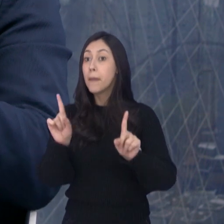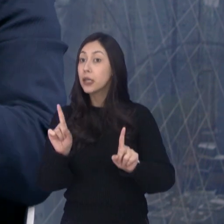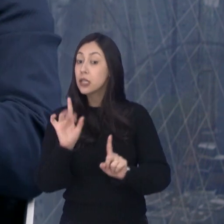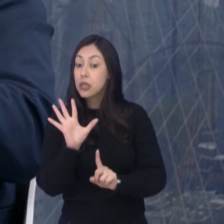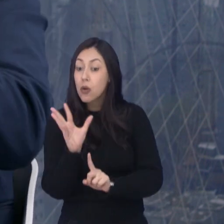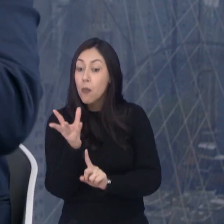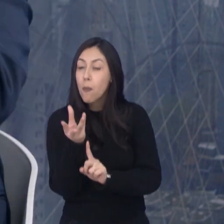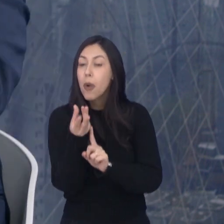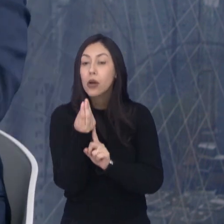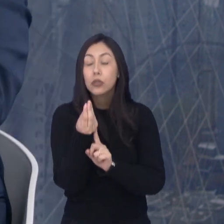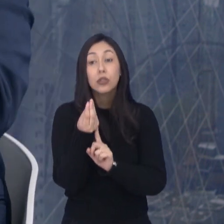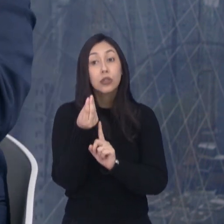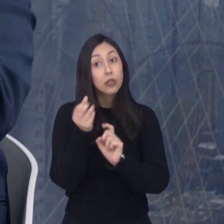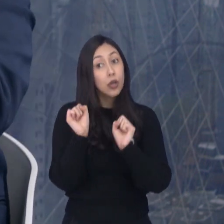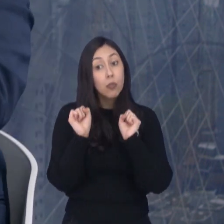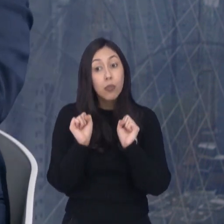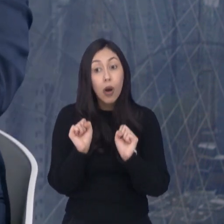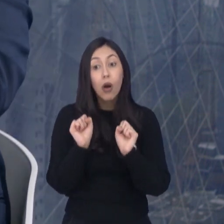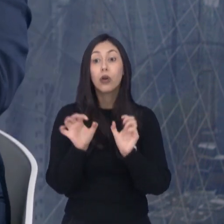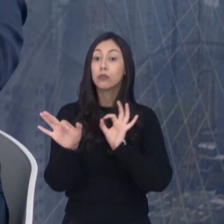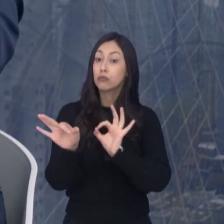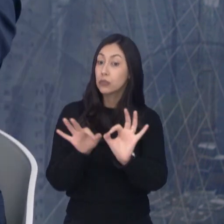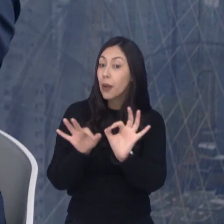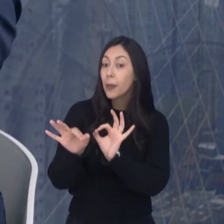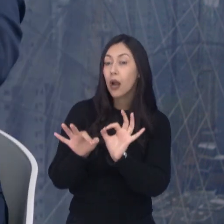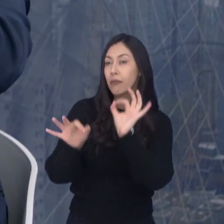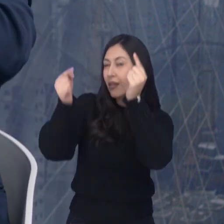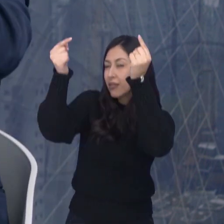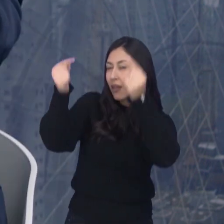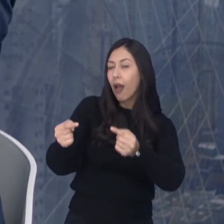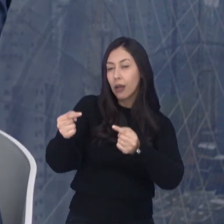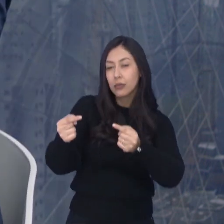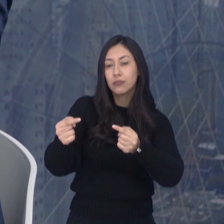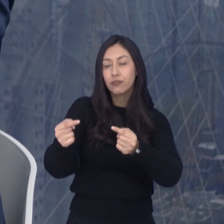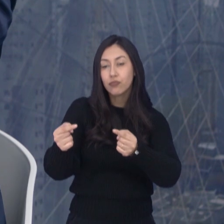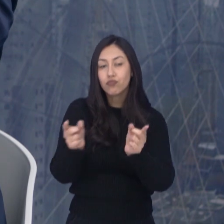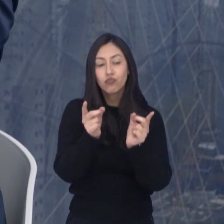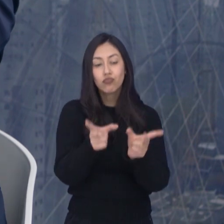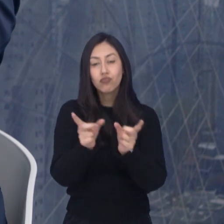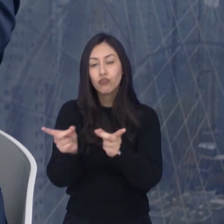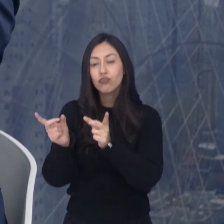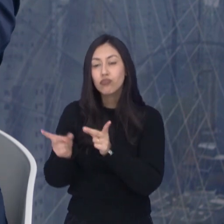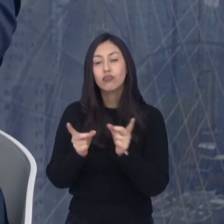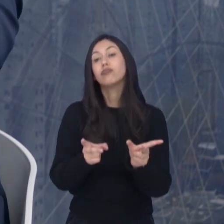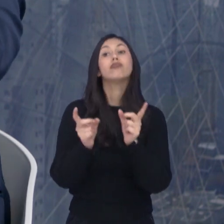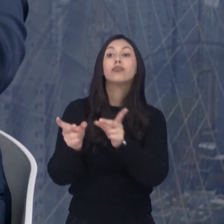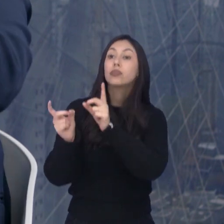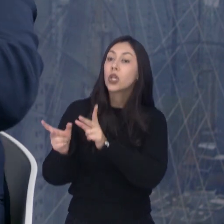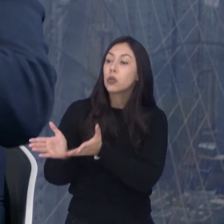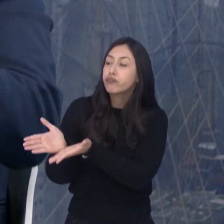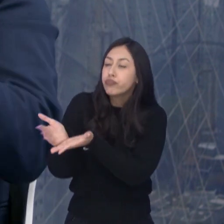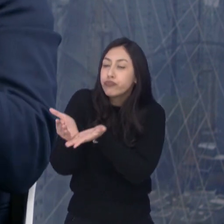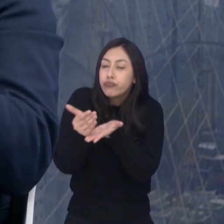também que eu posso e devo produzir pensando justamente nessa competitividade, no mercado que vai trazer mais